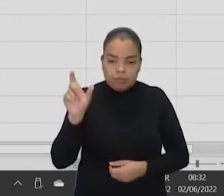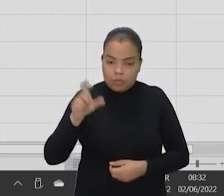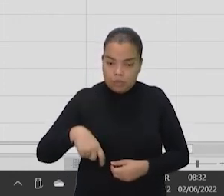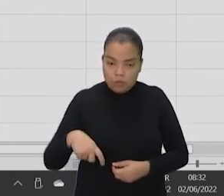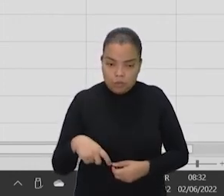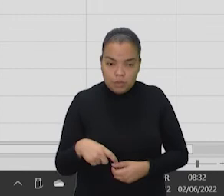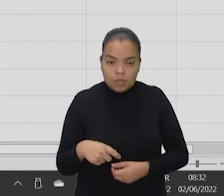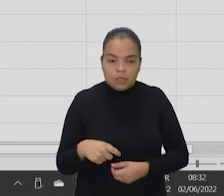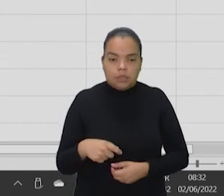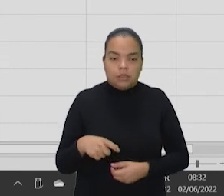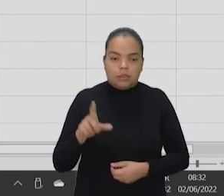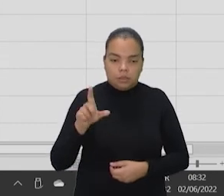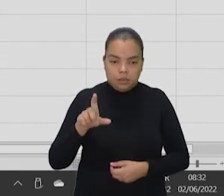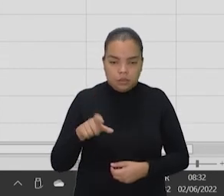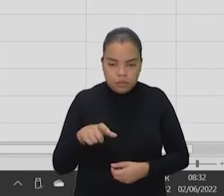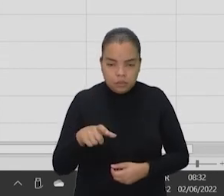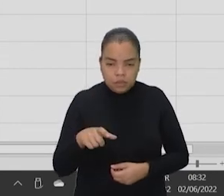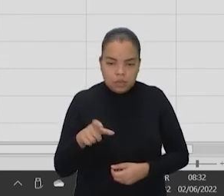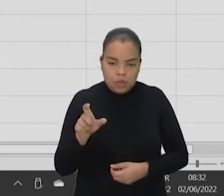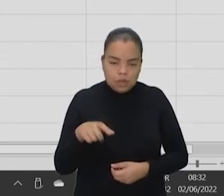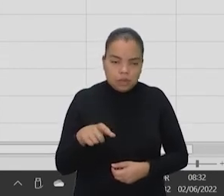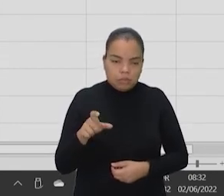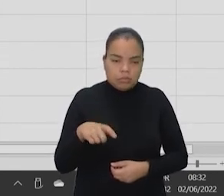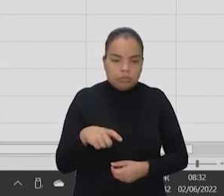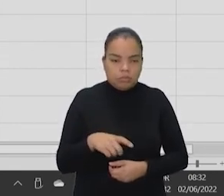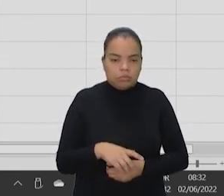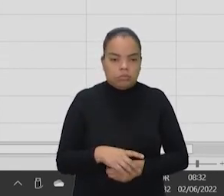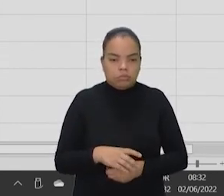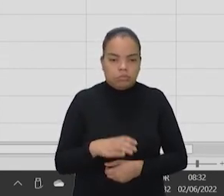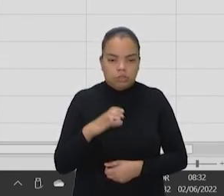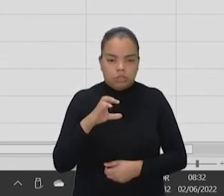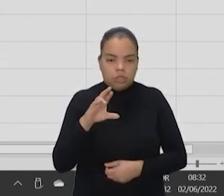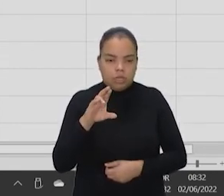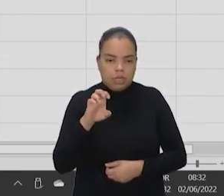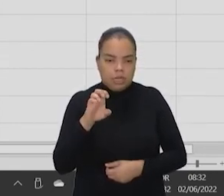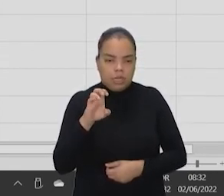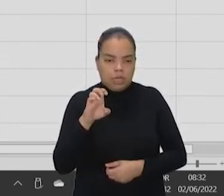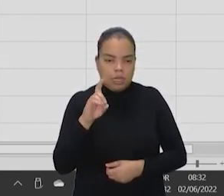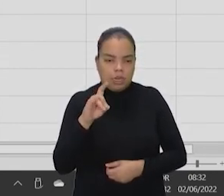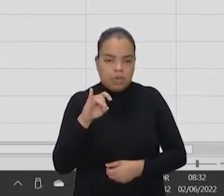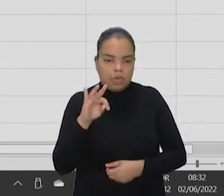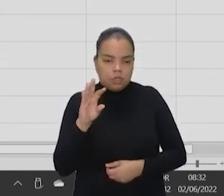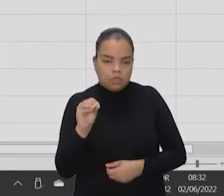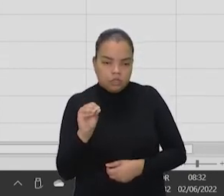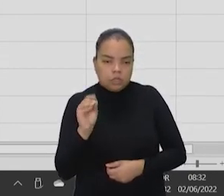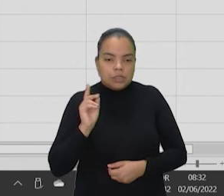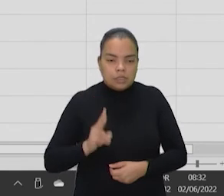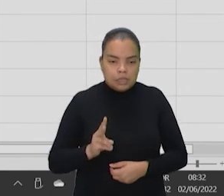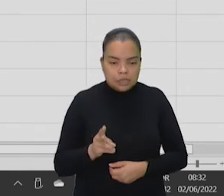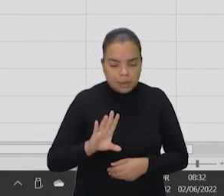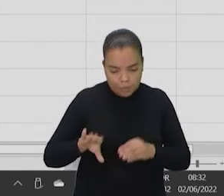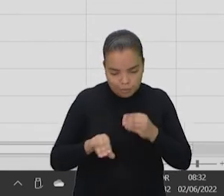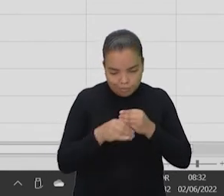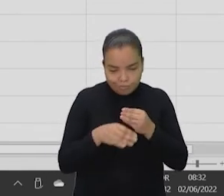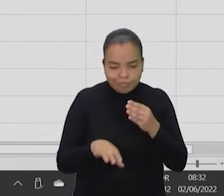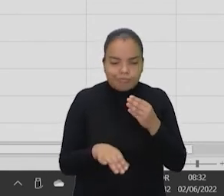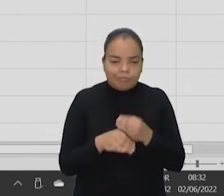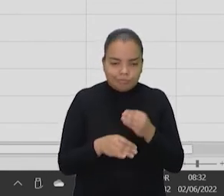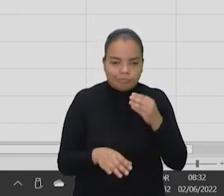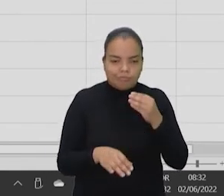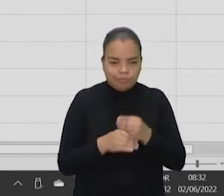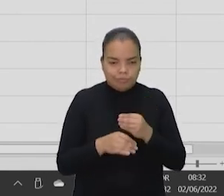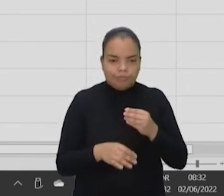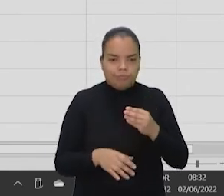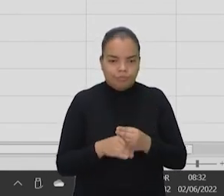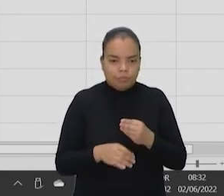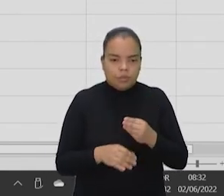eles sempre vão usar o juro composto, tá bom? E aí você veja que você começa sendo igualmente, mas passado um tempo você